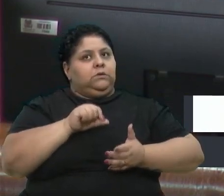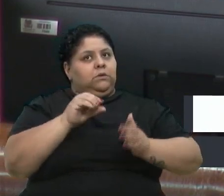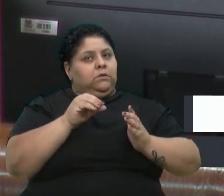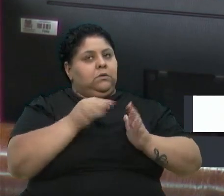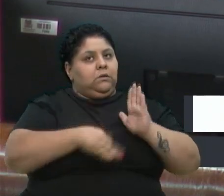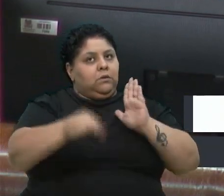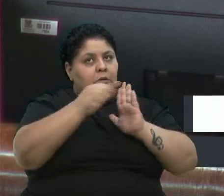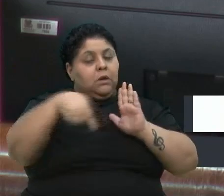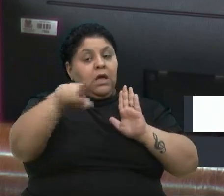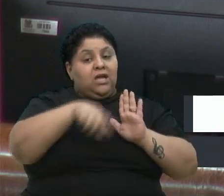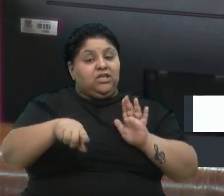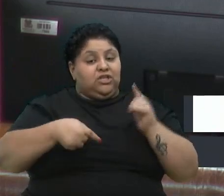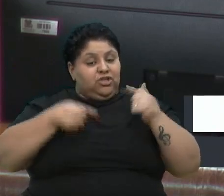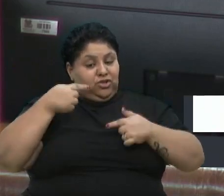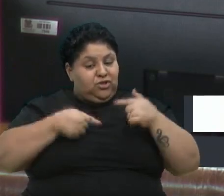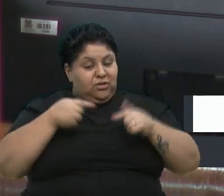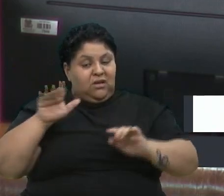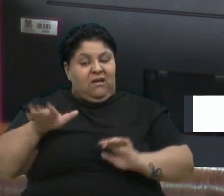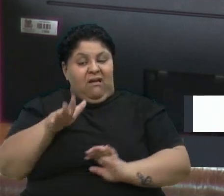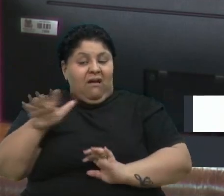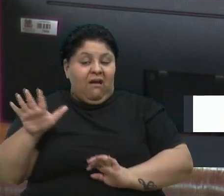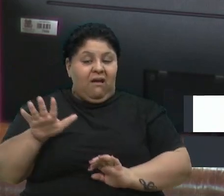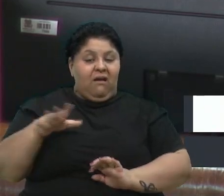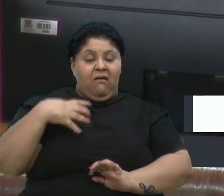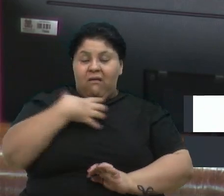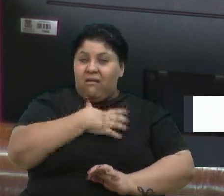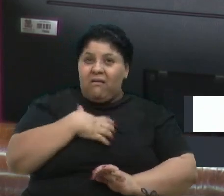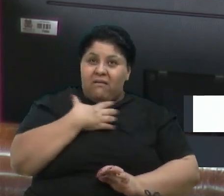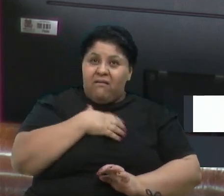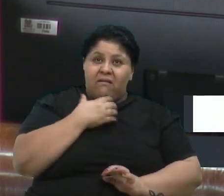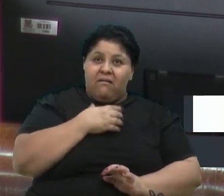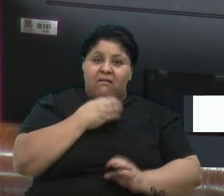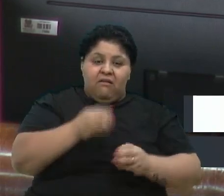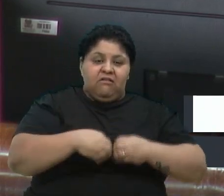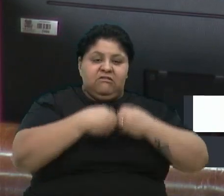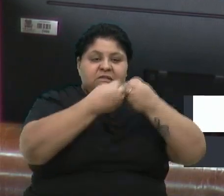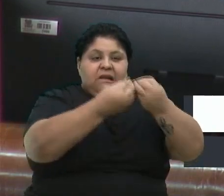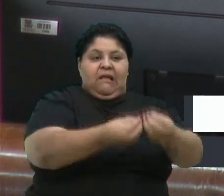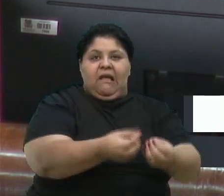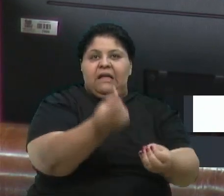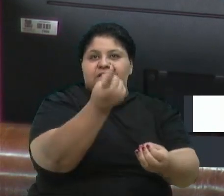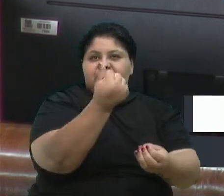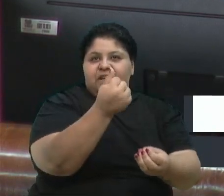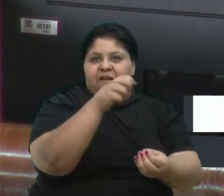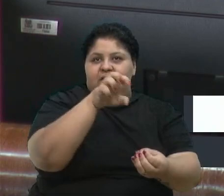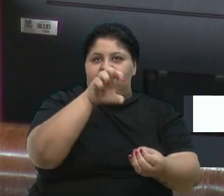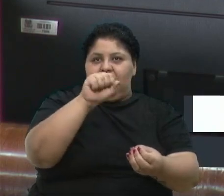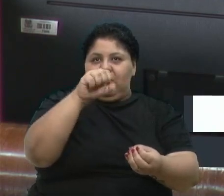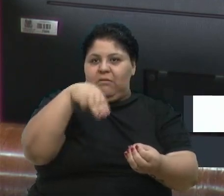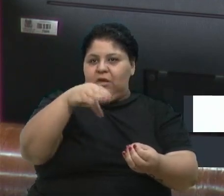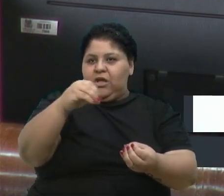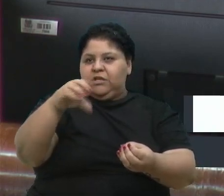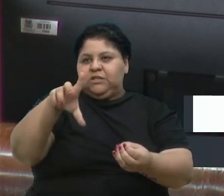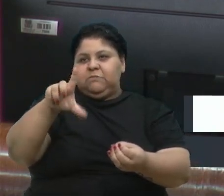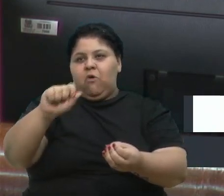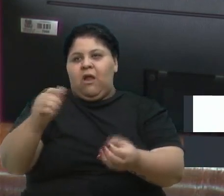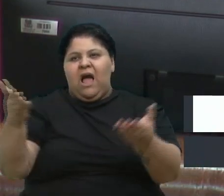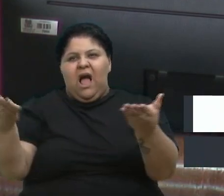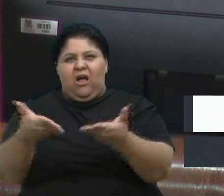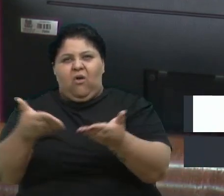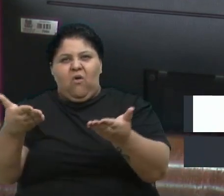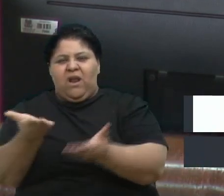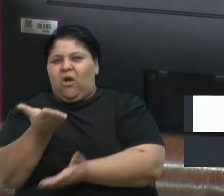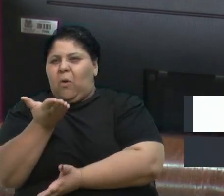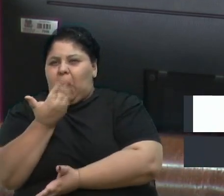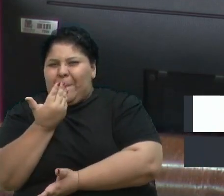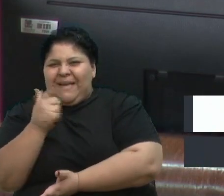A gente discute, às vezes, a forma de dar esmola, de ajudar as pessoas. Agora, um prato de comida,